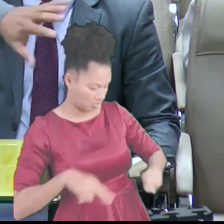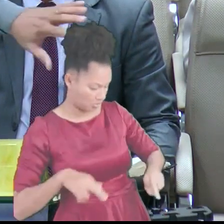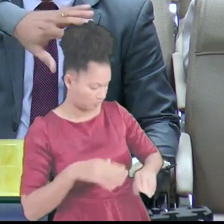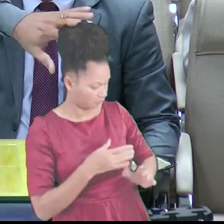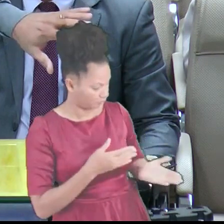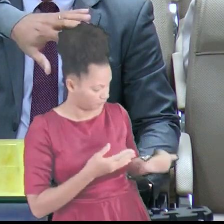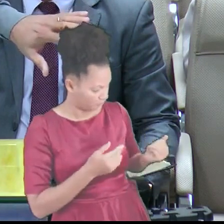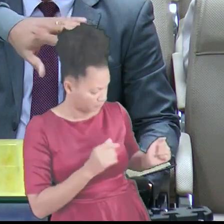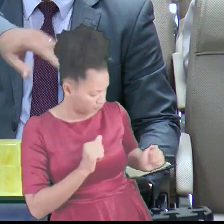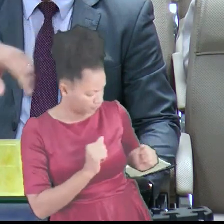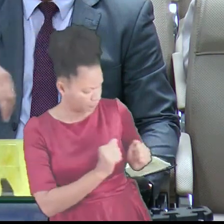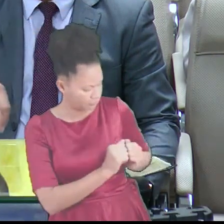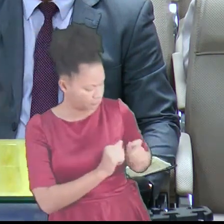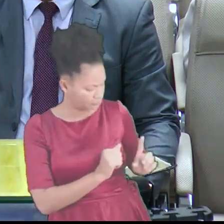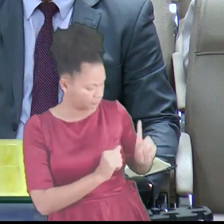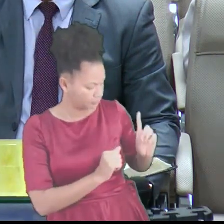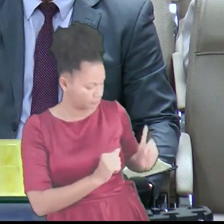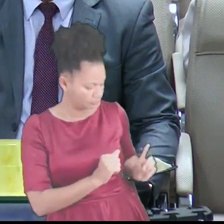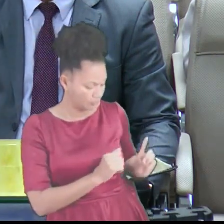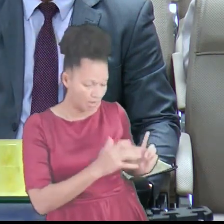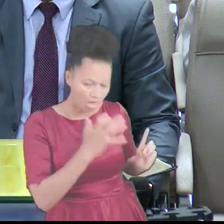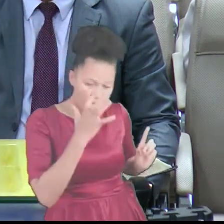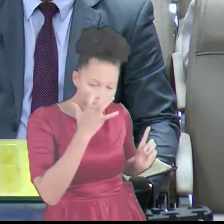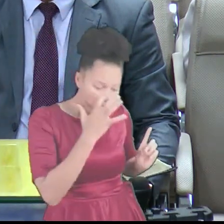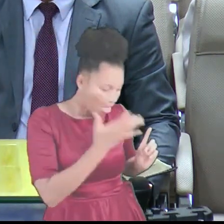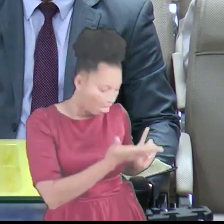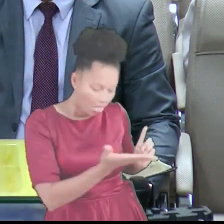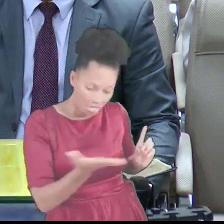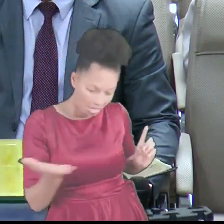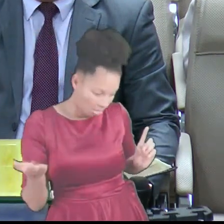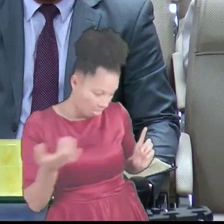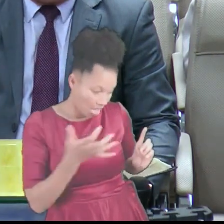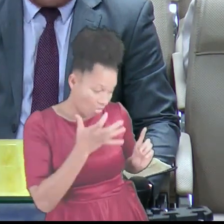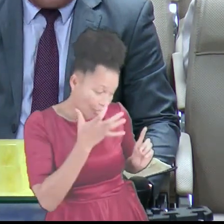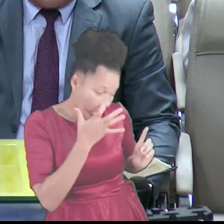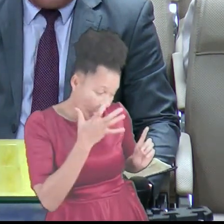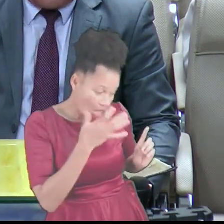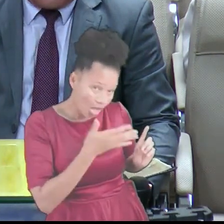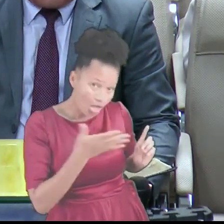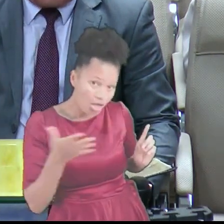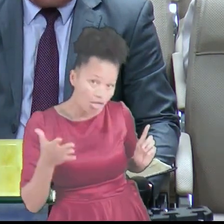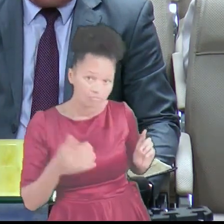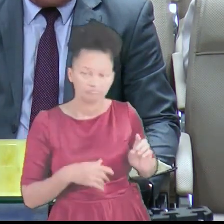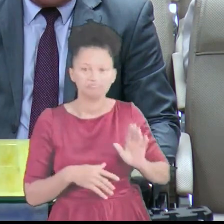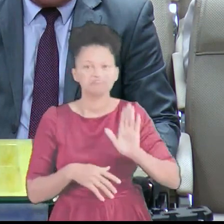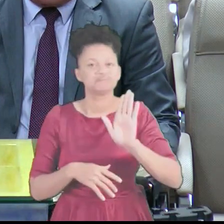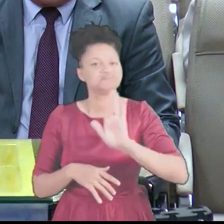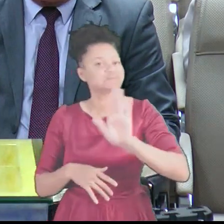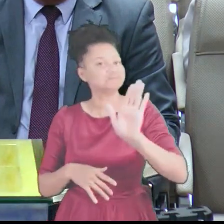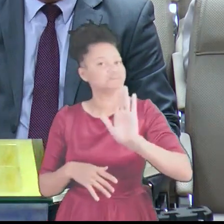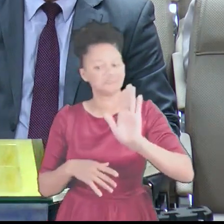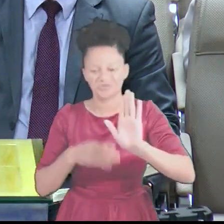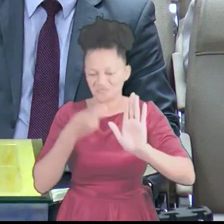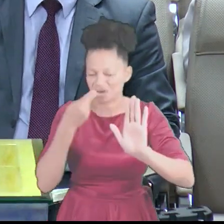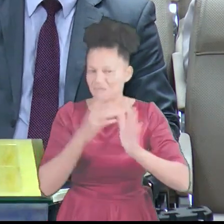aqui do lado e contemple o que eu vou fazer. Deus não disse isso.